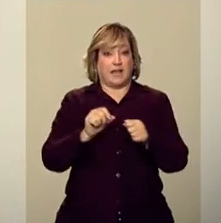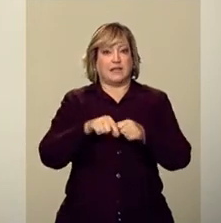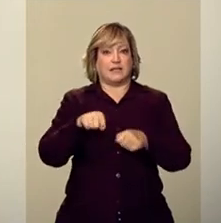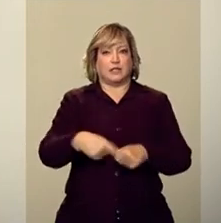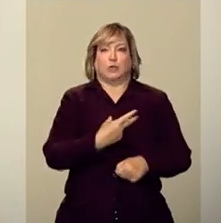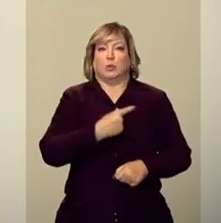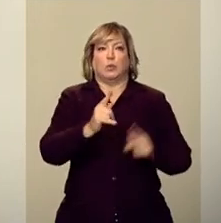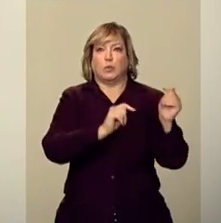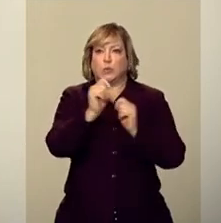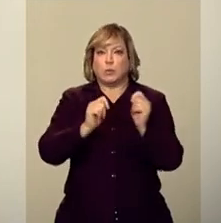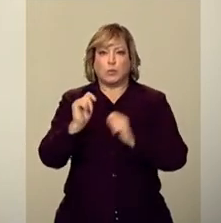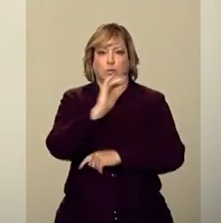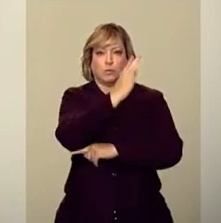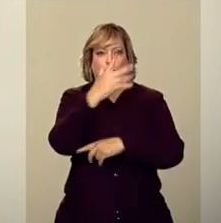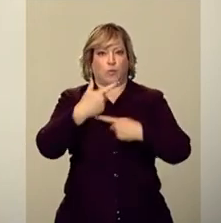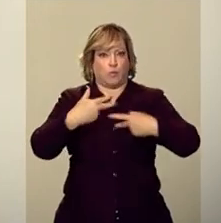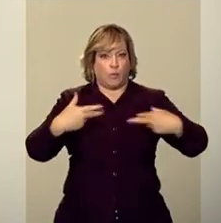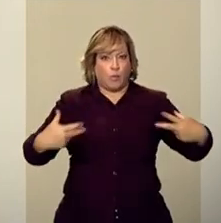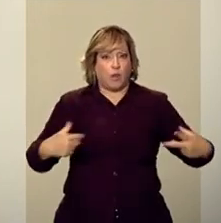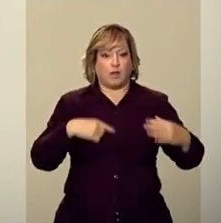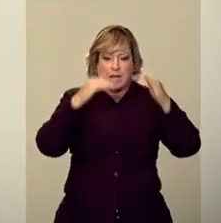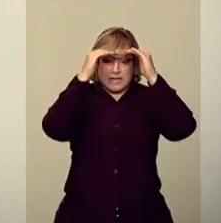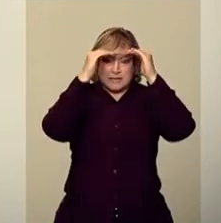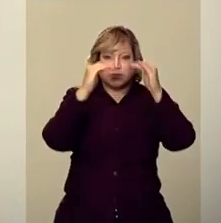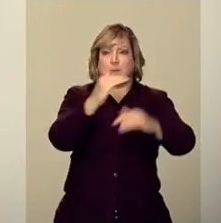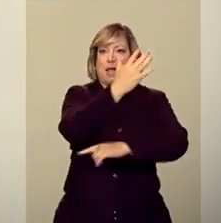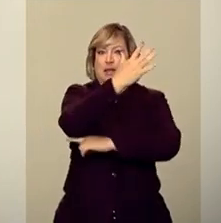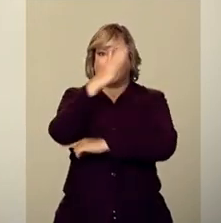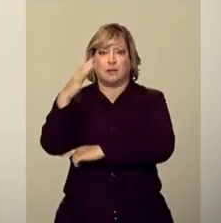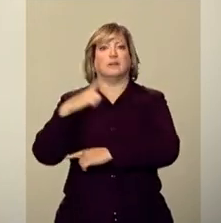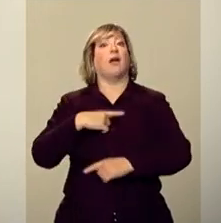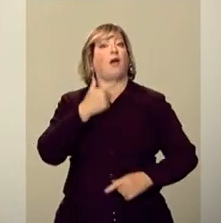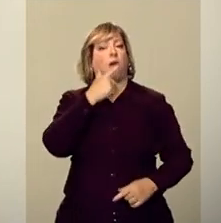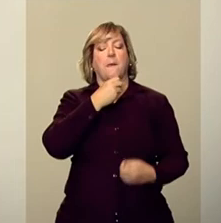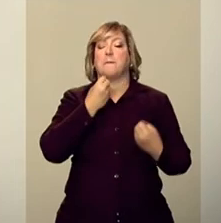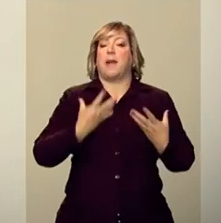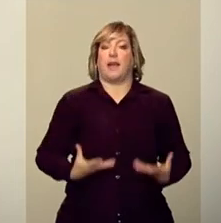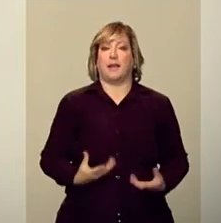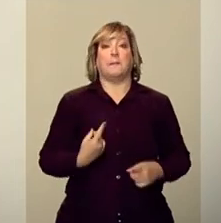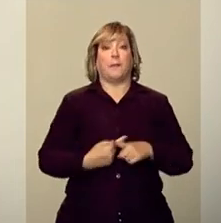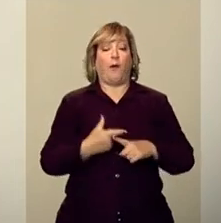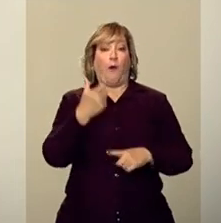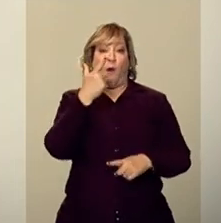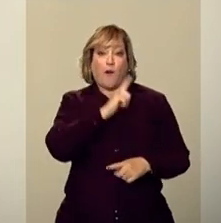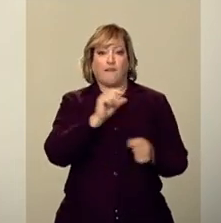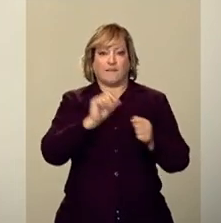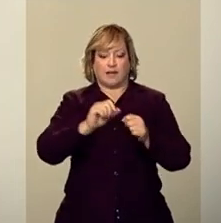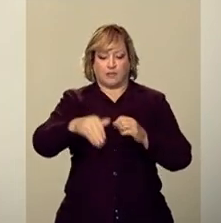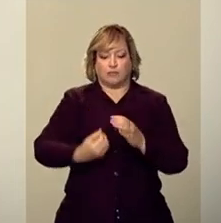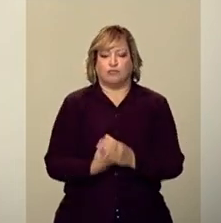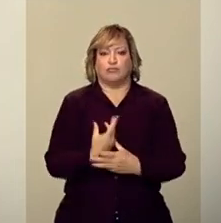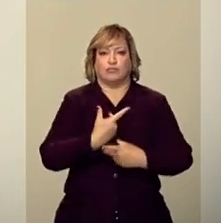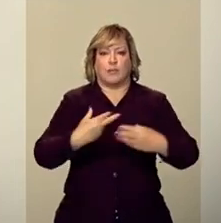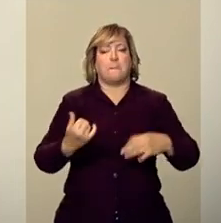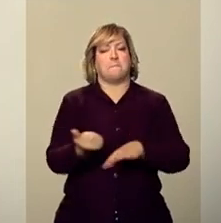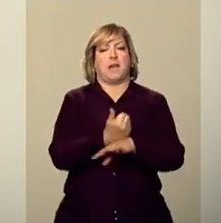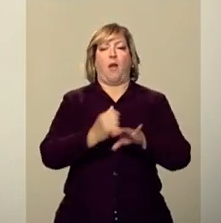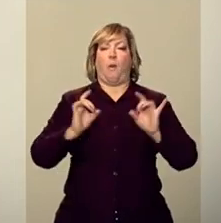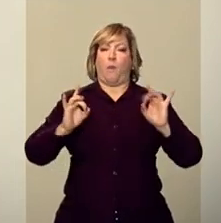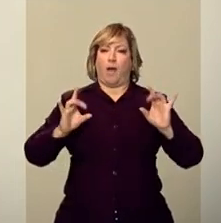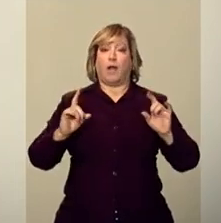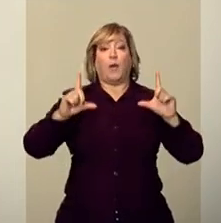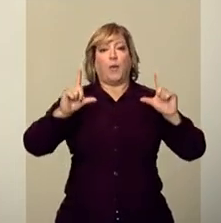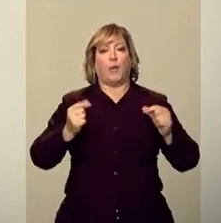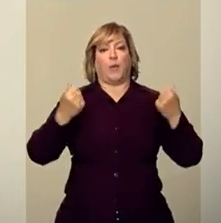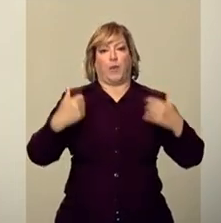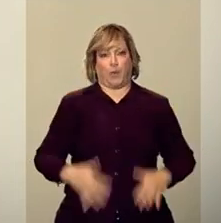sustentáveis de produção que respeita o meio ambiente sai ganhando porque consegue produzir com melhor qualidade e com